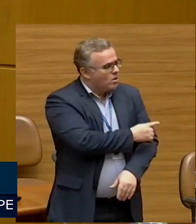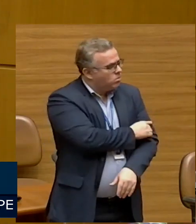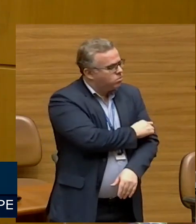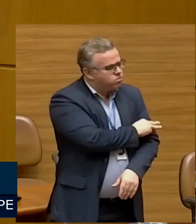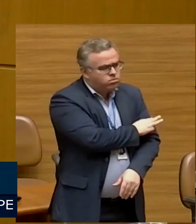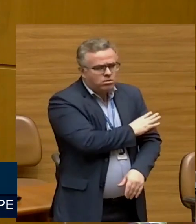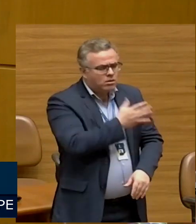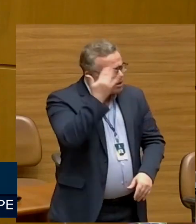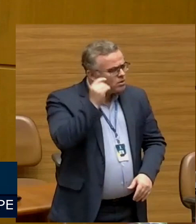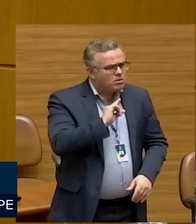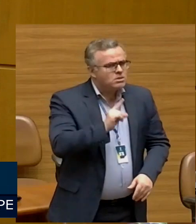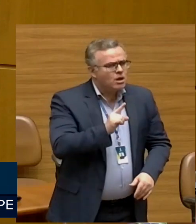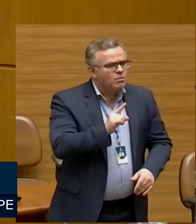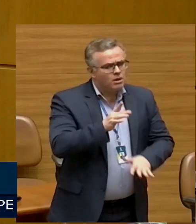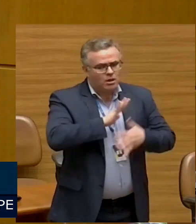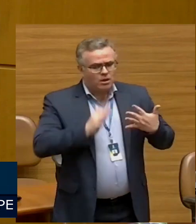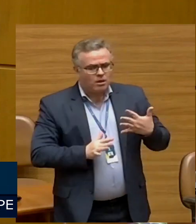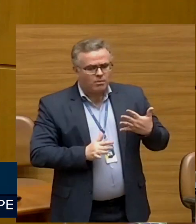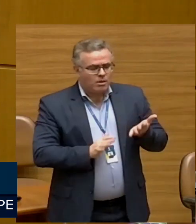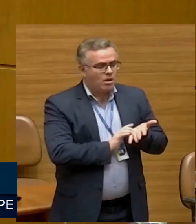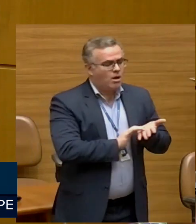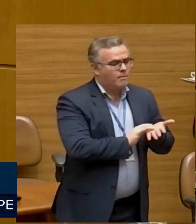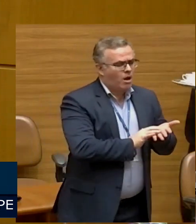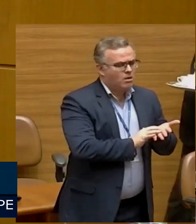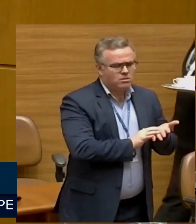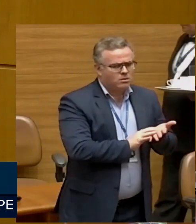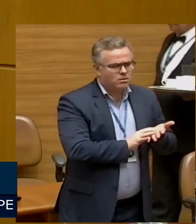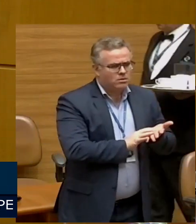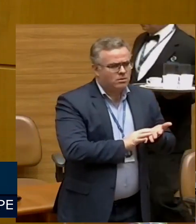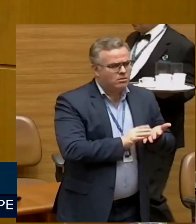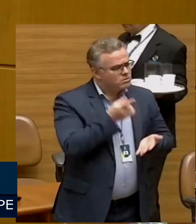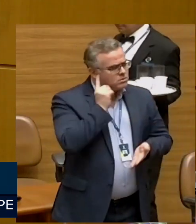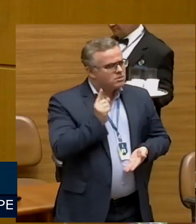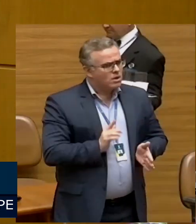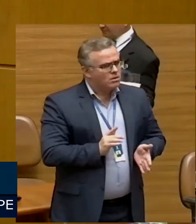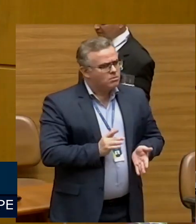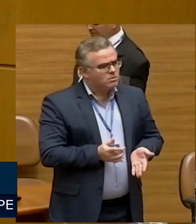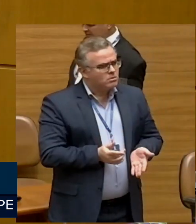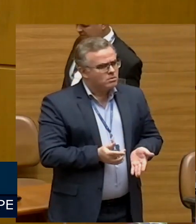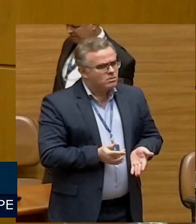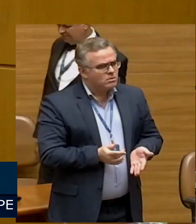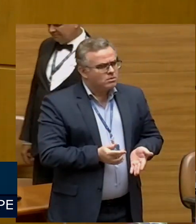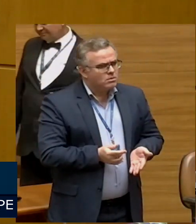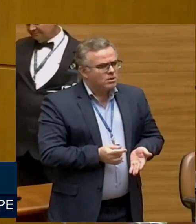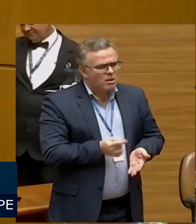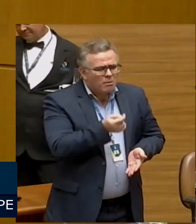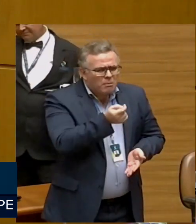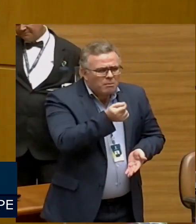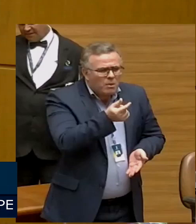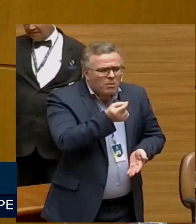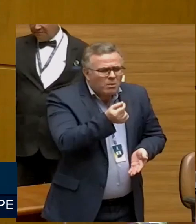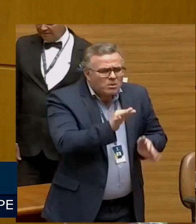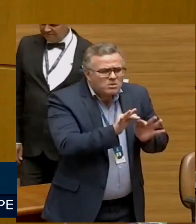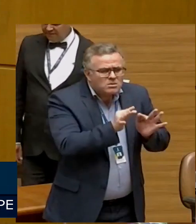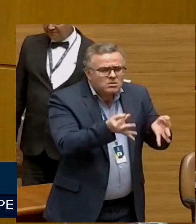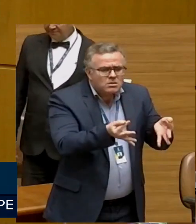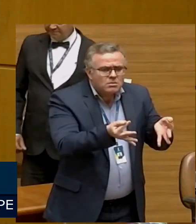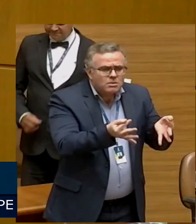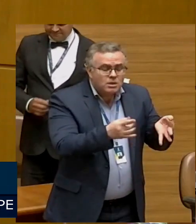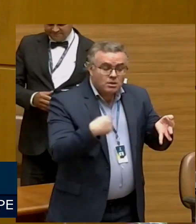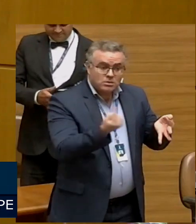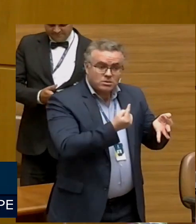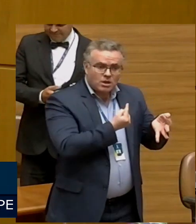que é Libras e do que é Braille. É um avanço mínimo, mínimo. Quando a gente fala num